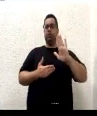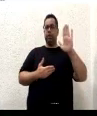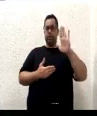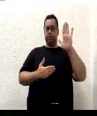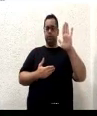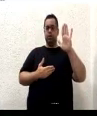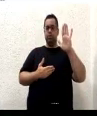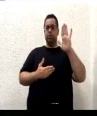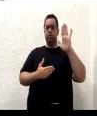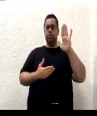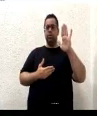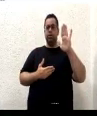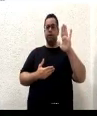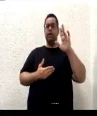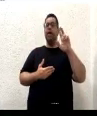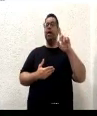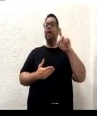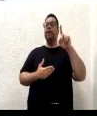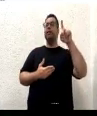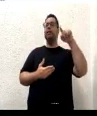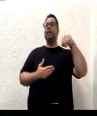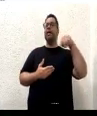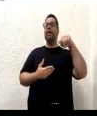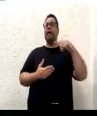referente ao repasse